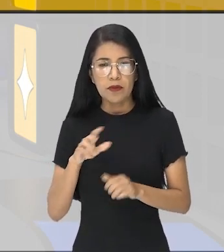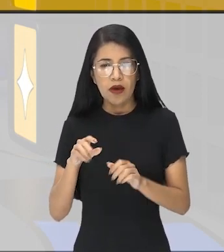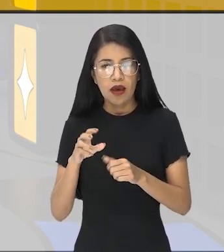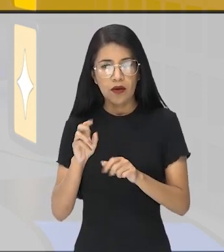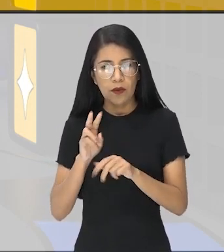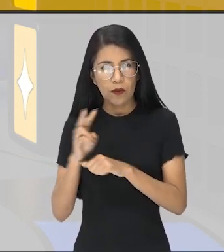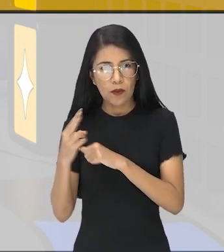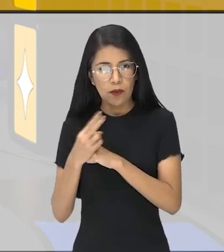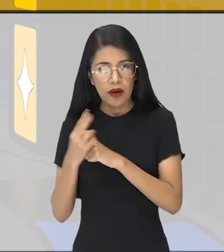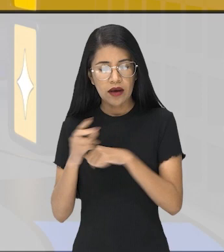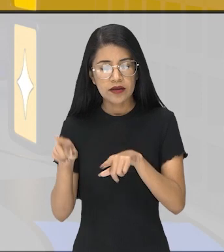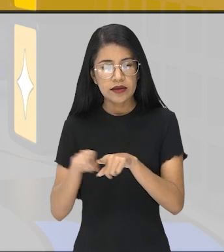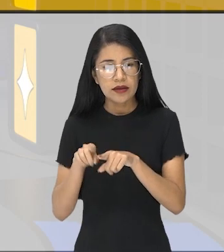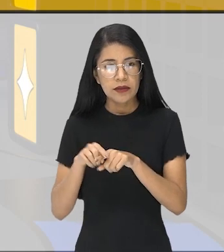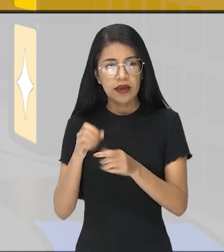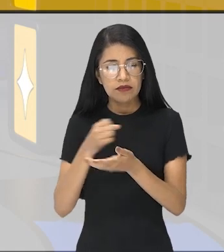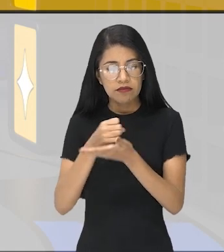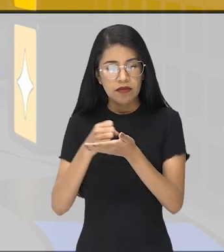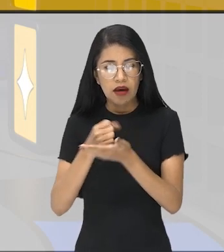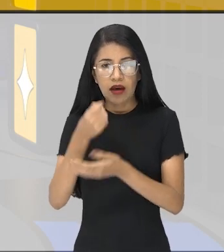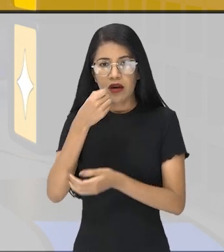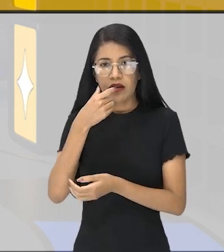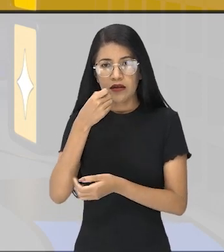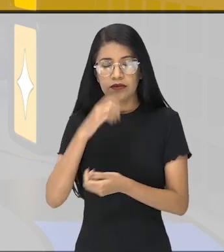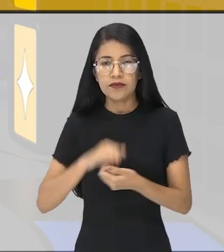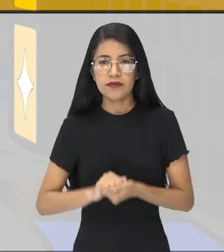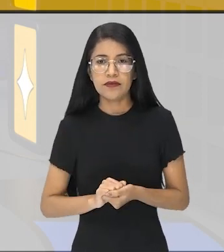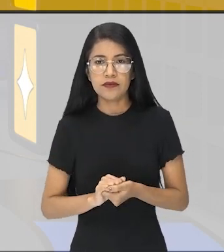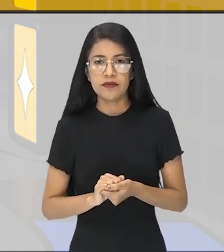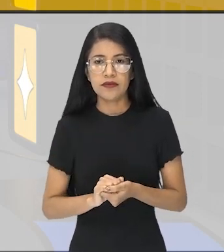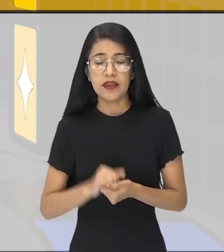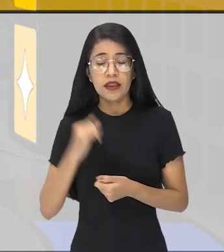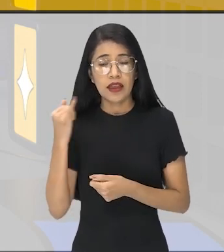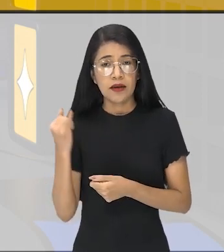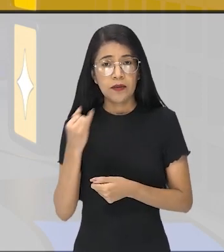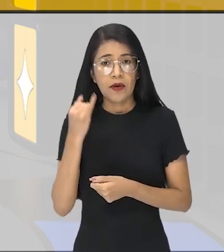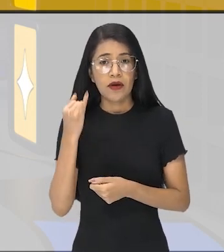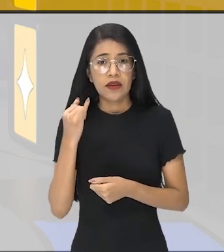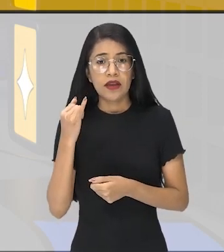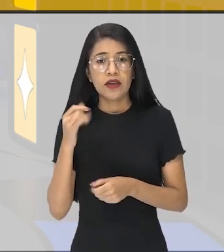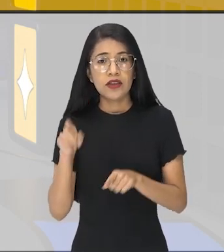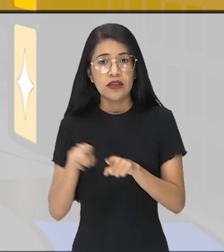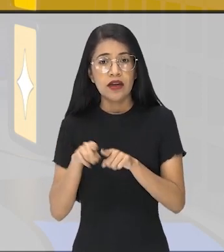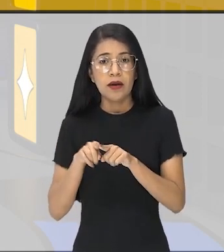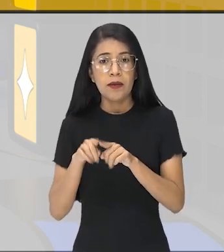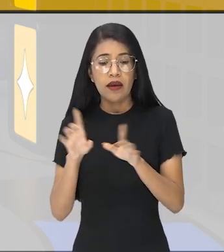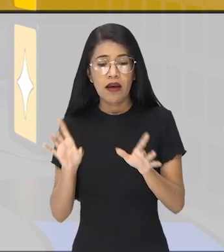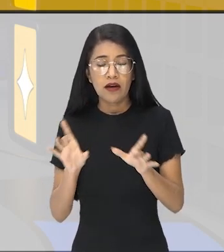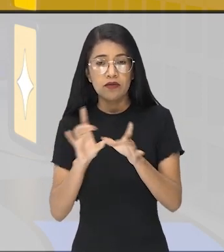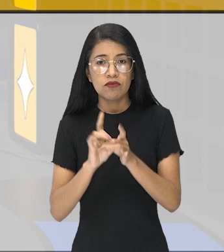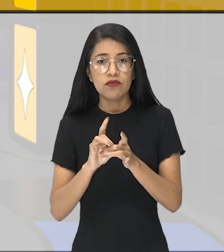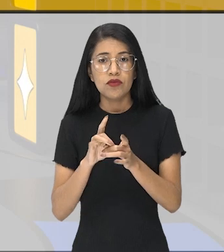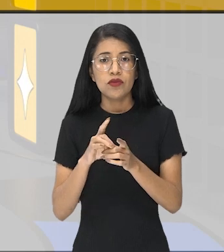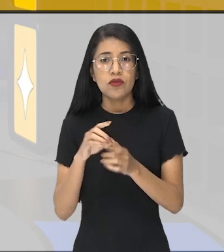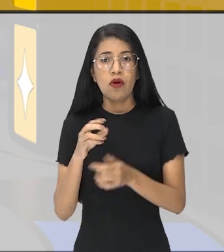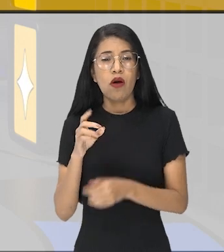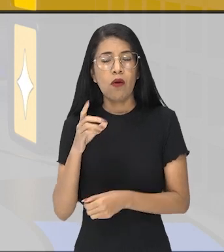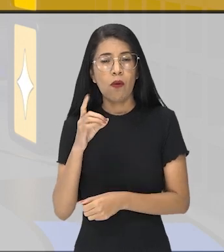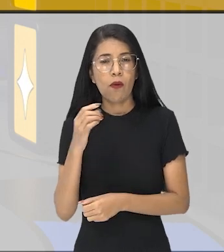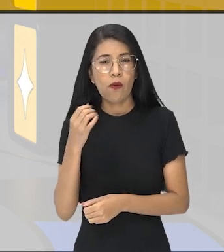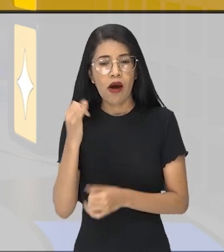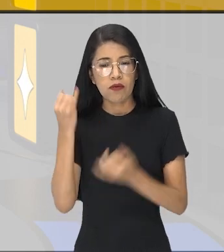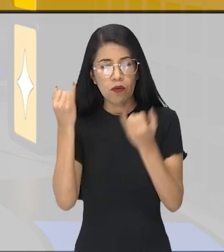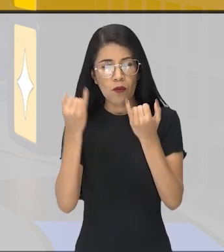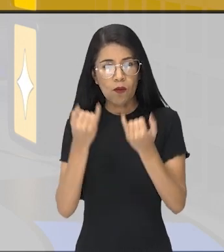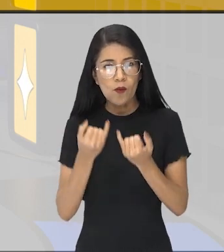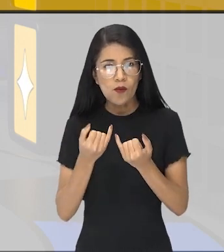de medicação. É fundamental que, em associação a uma dieta, seja estabelecido um programa de